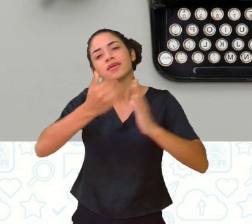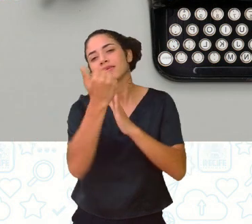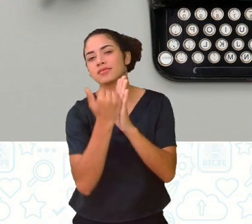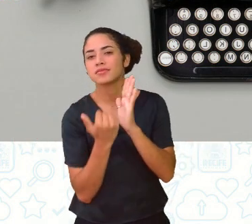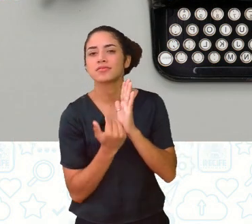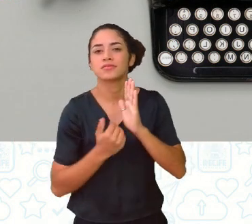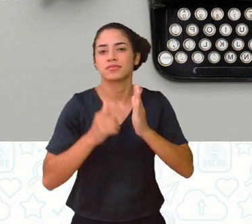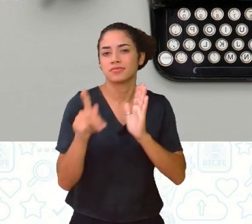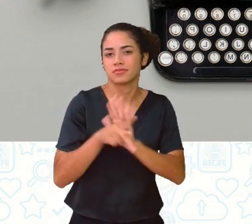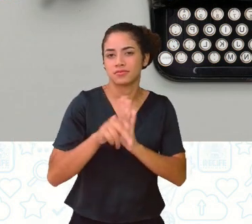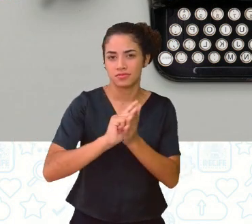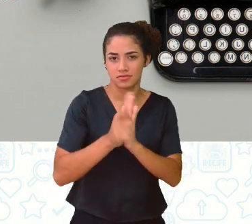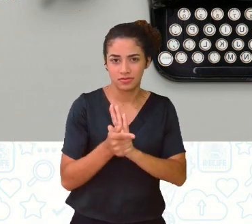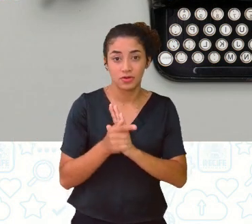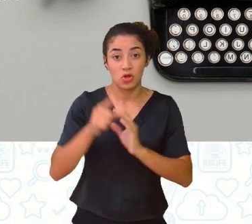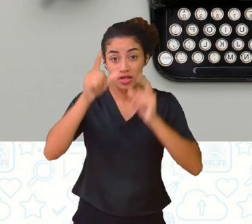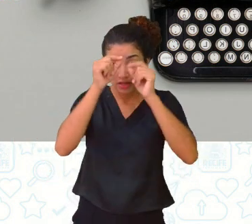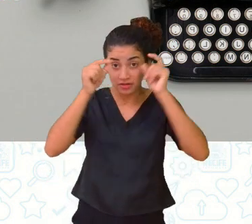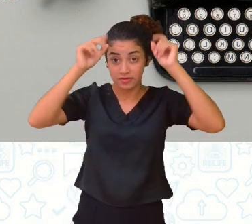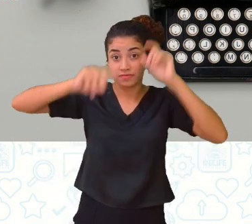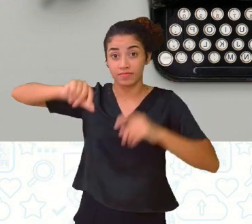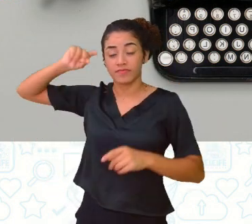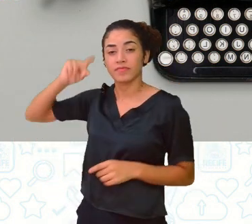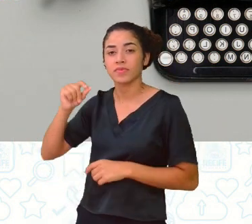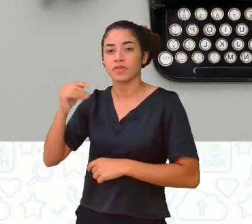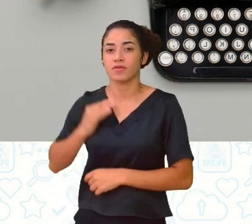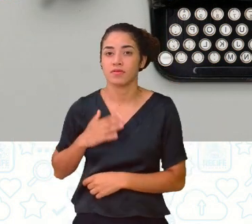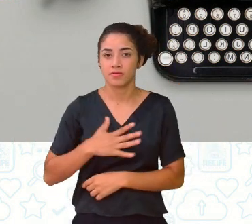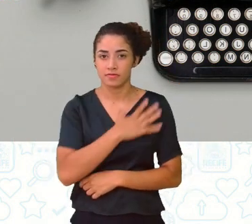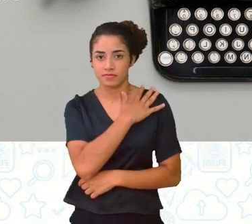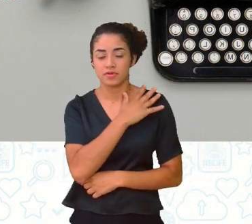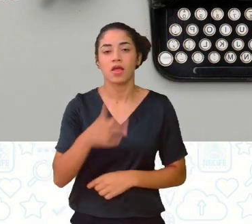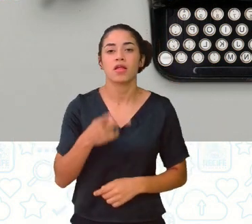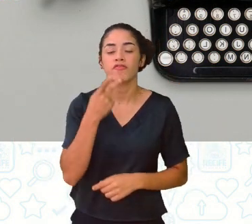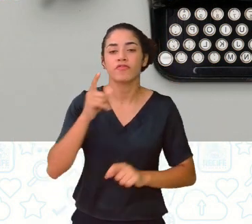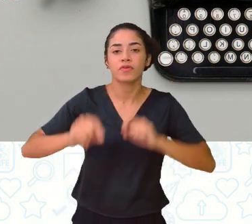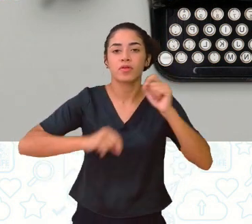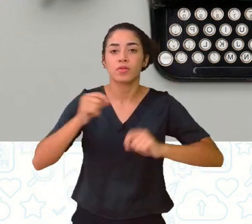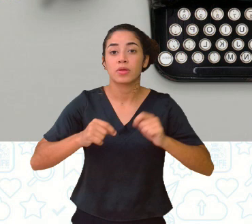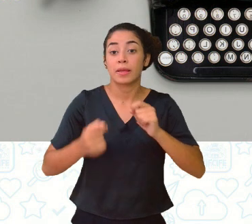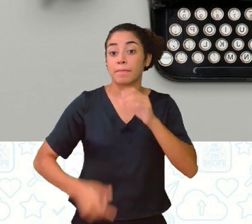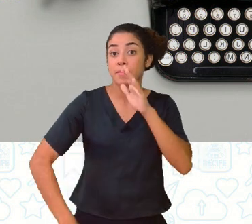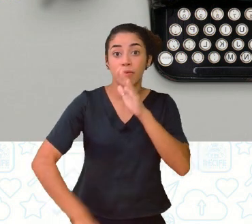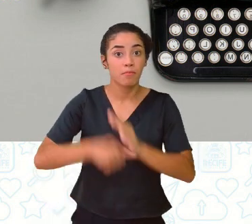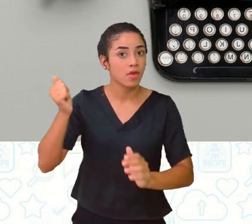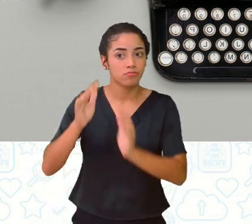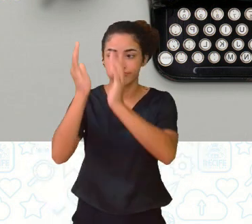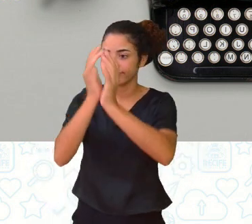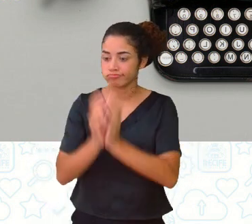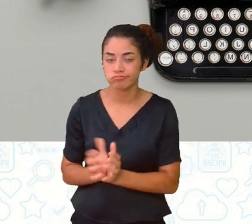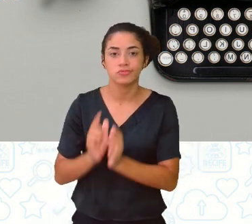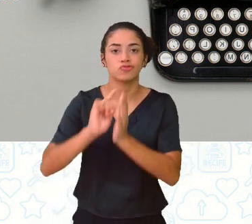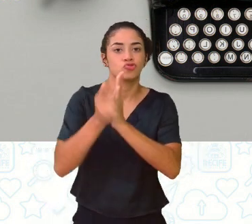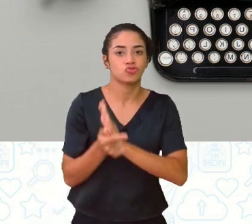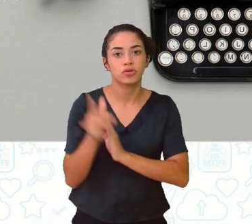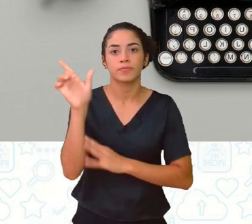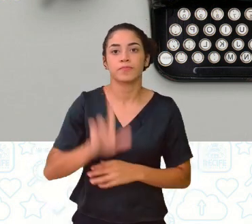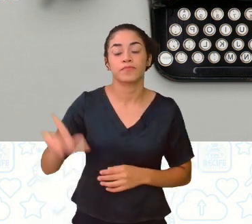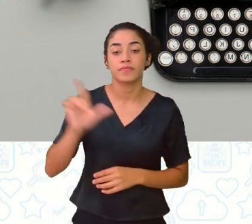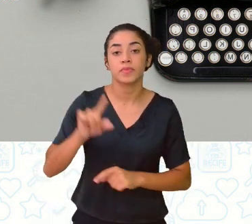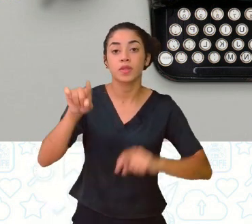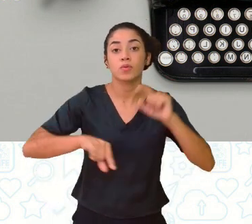Ó, na Grécia Antiga, o filósofo Aristóteles realizou a primeira classificação dos gêneros literários em